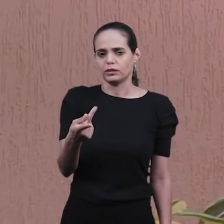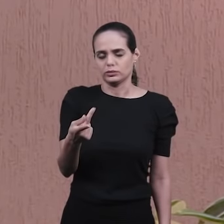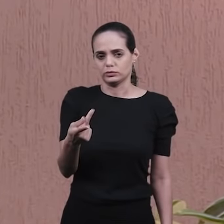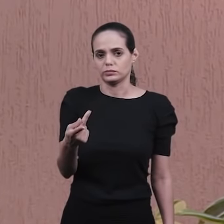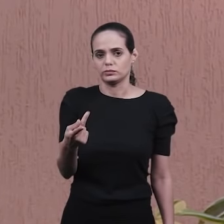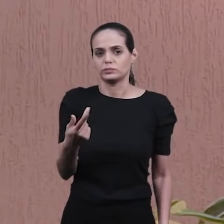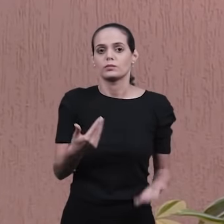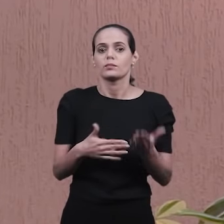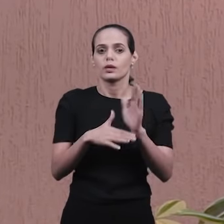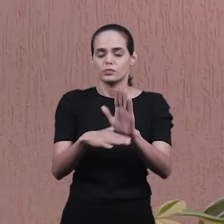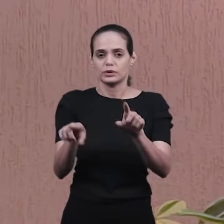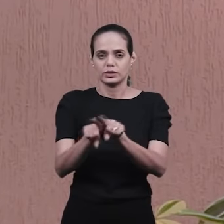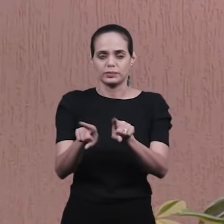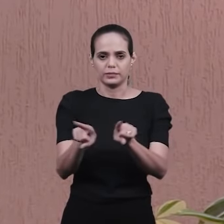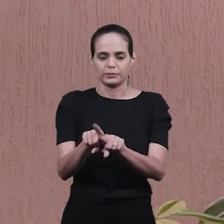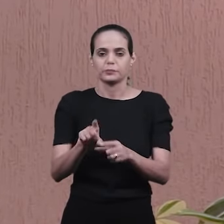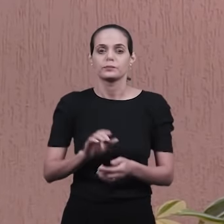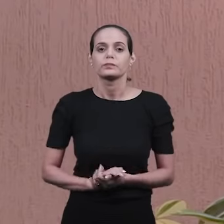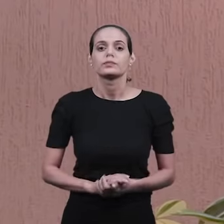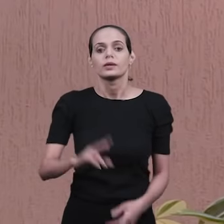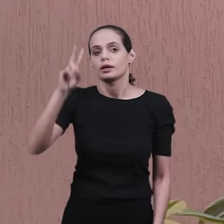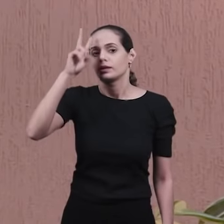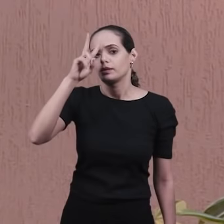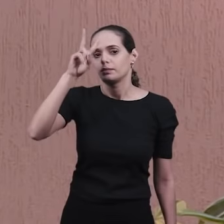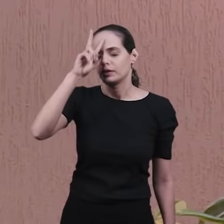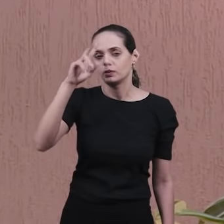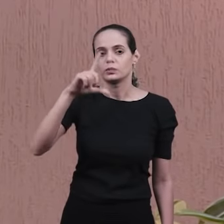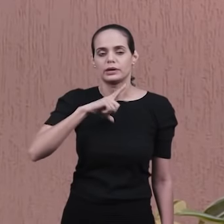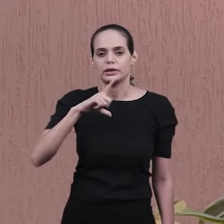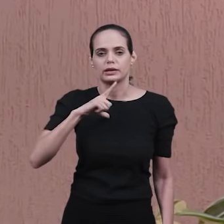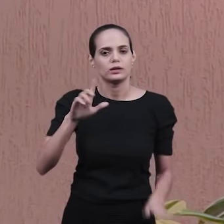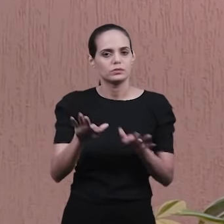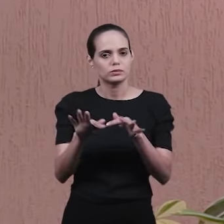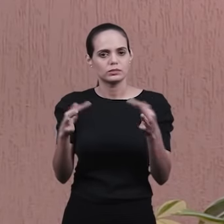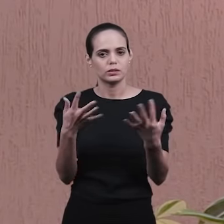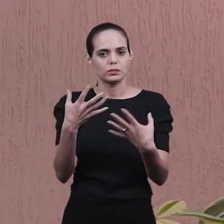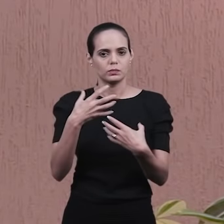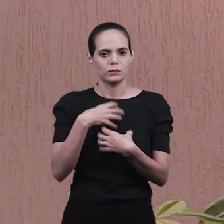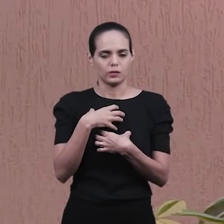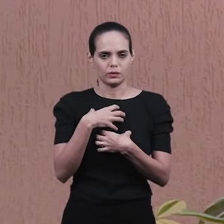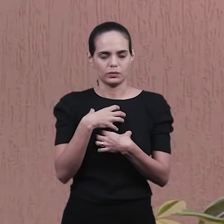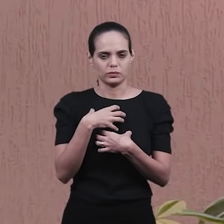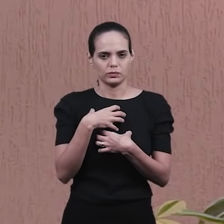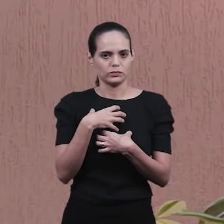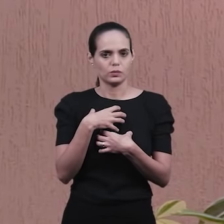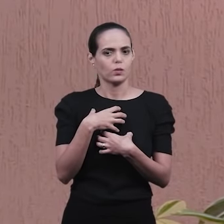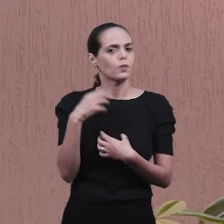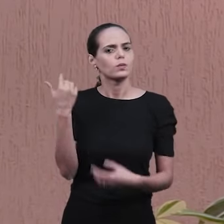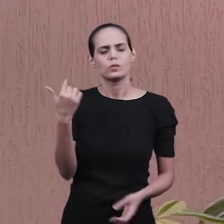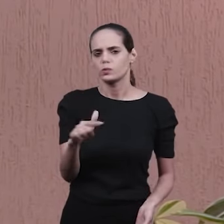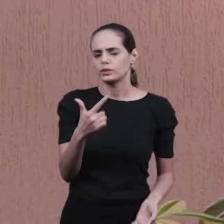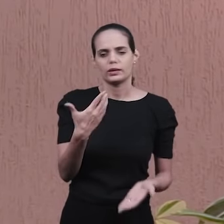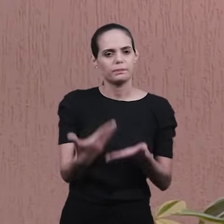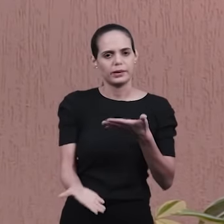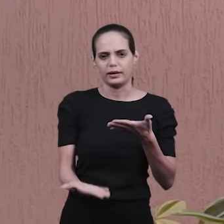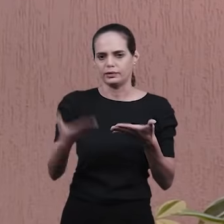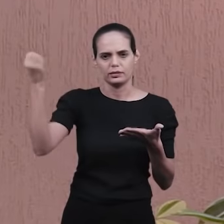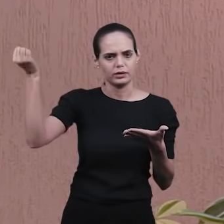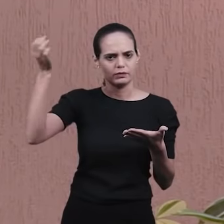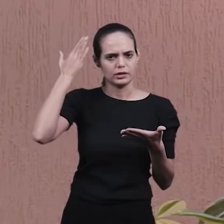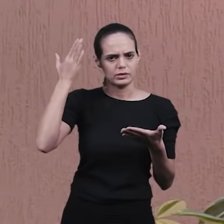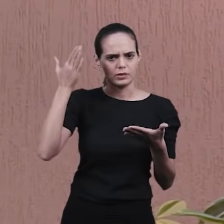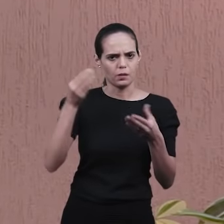bastante. Lembrando que sempre que há uma simplificação do conteúdo, não há prejuízo na revelação. A